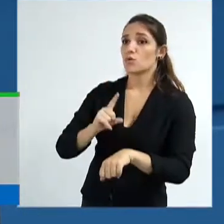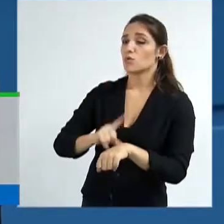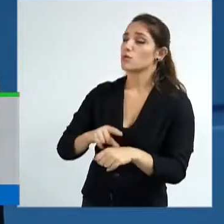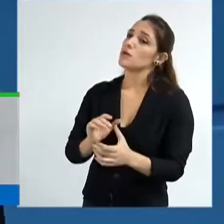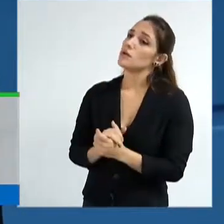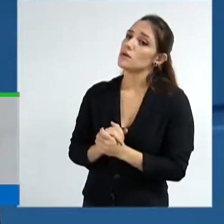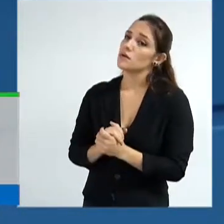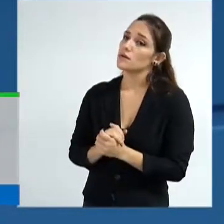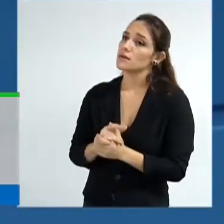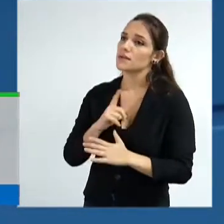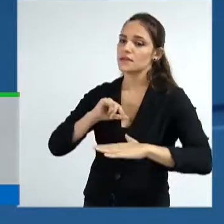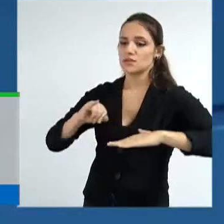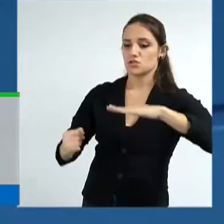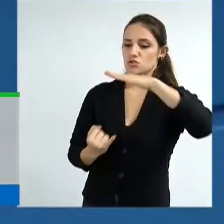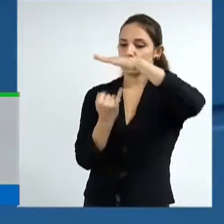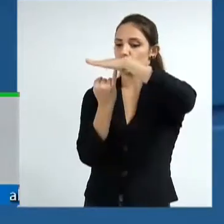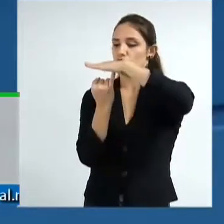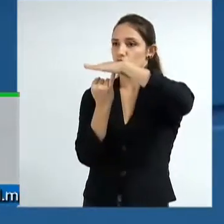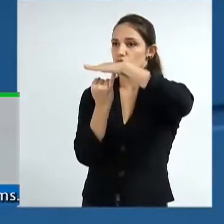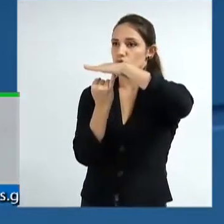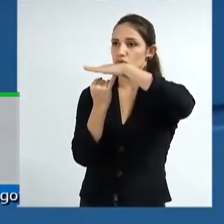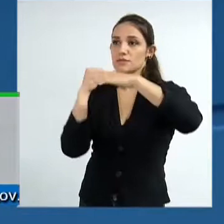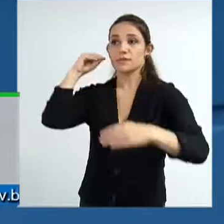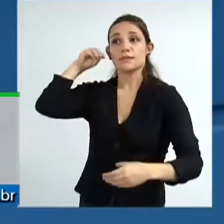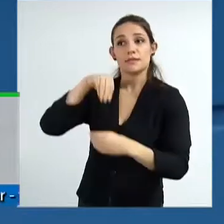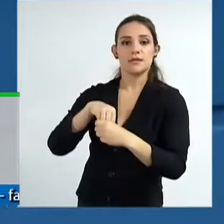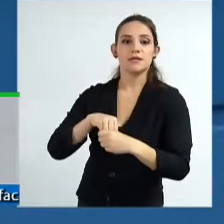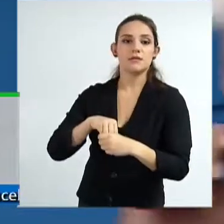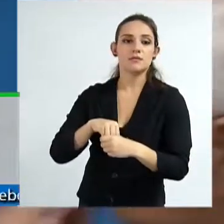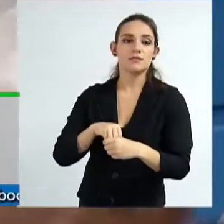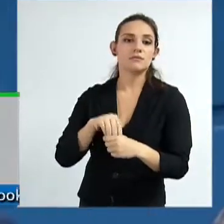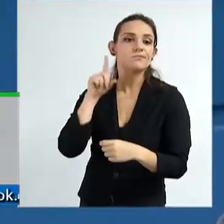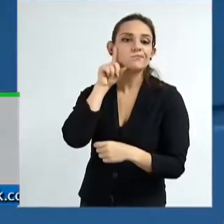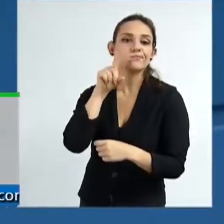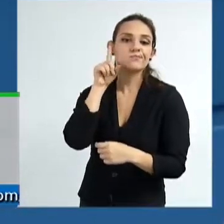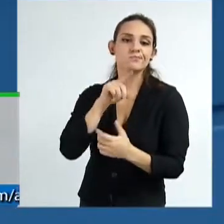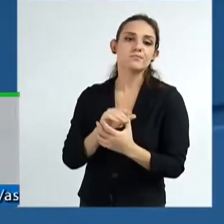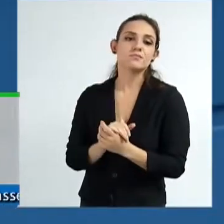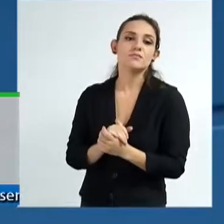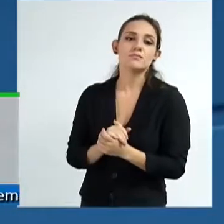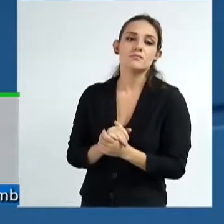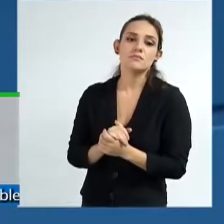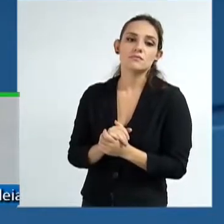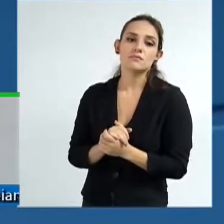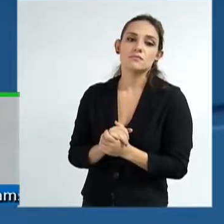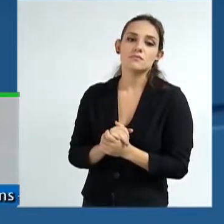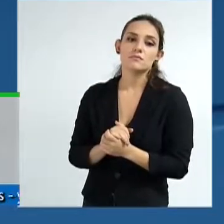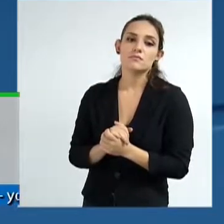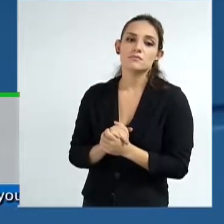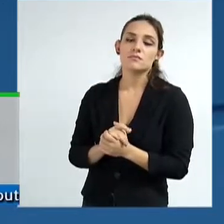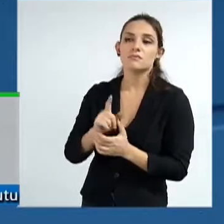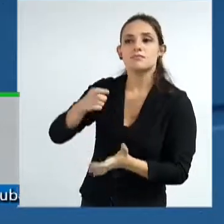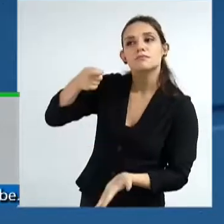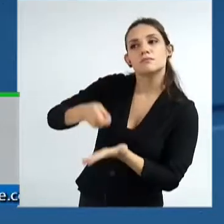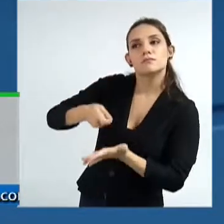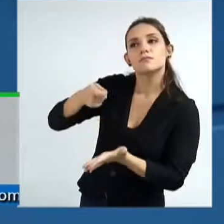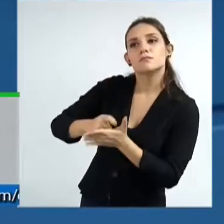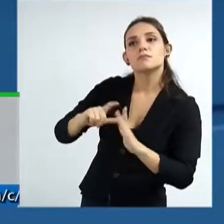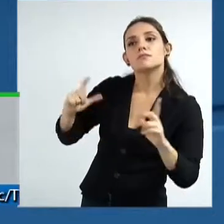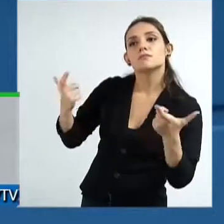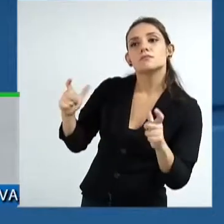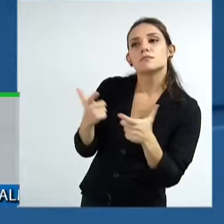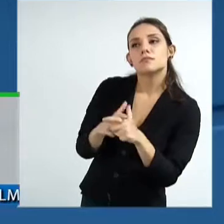um instituto reconhecidamente dentro dos Estados Unidos como algo que implementa e diminui